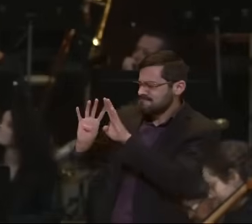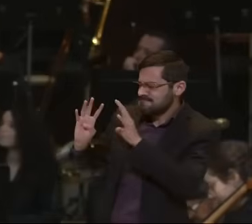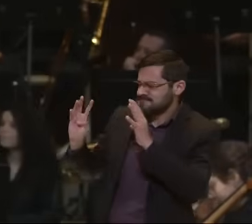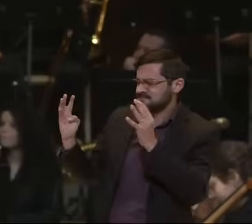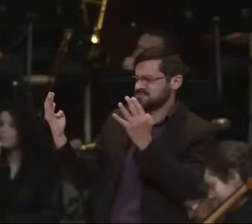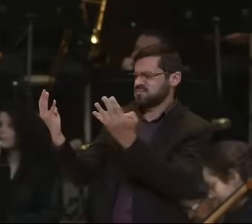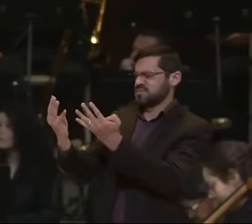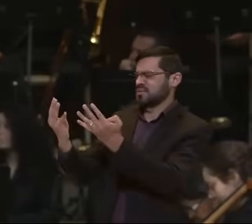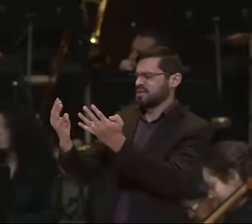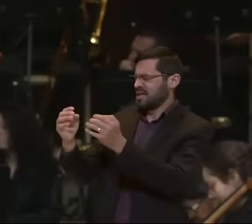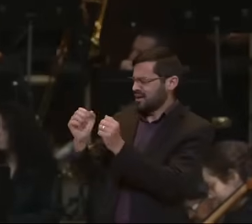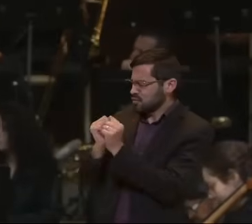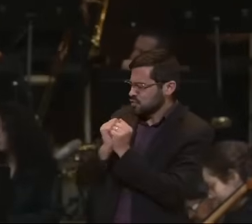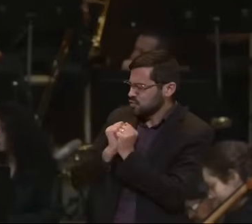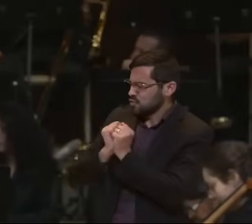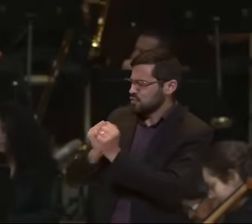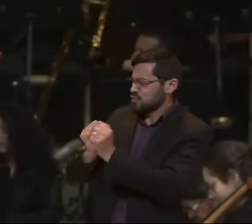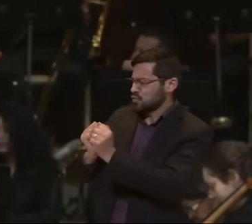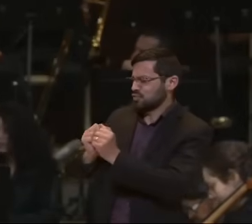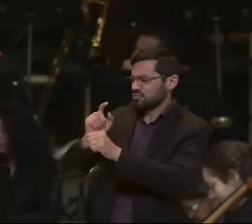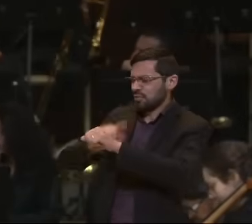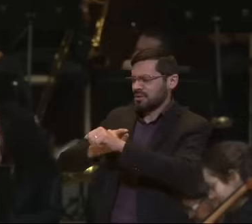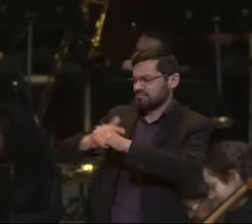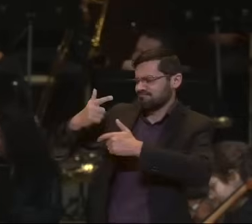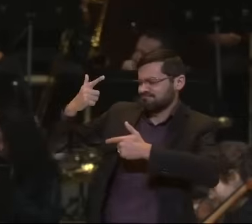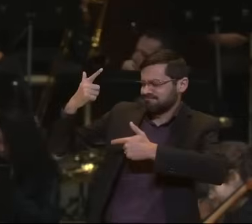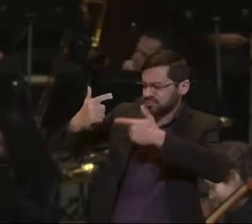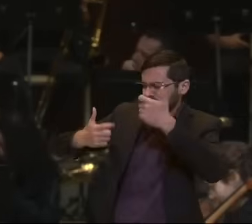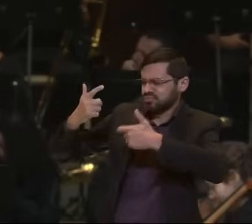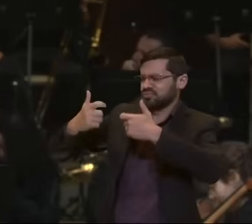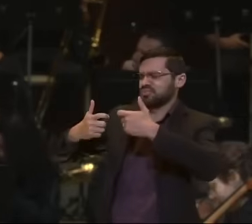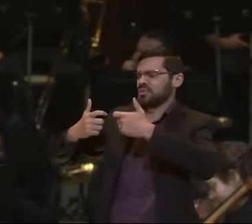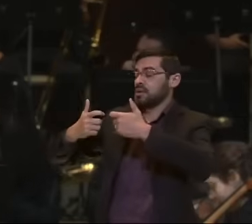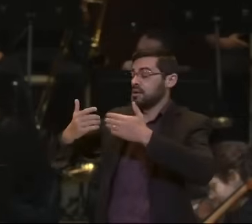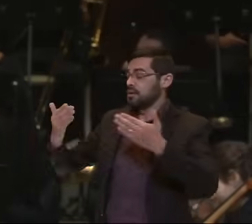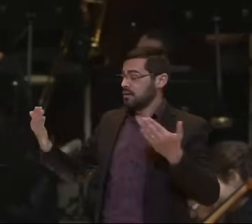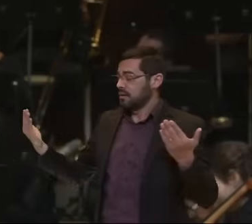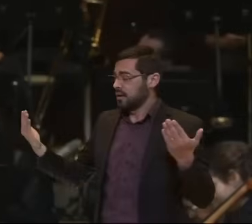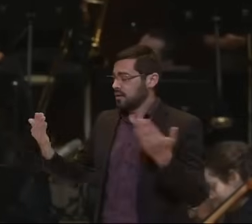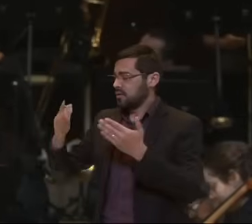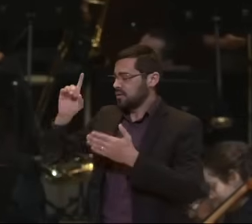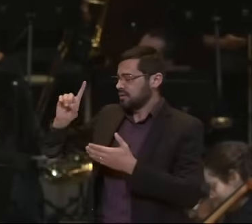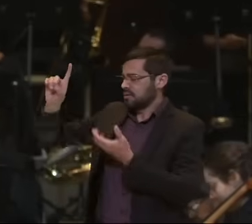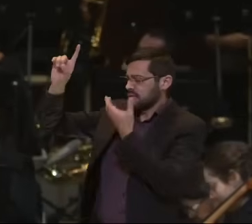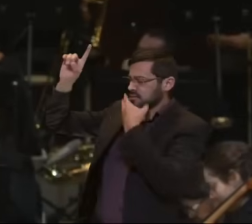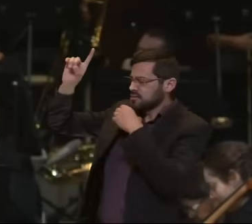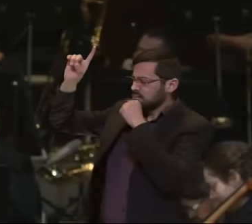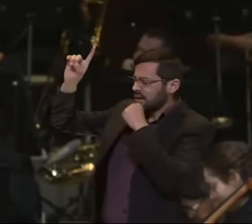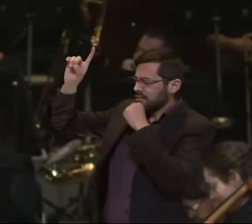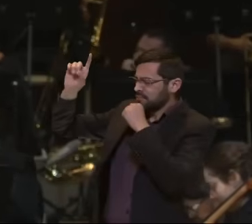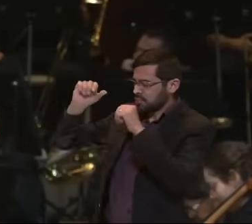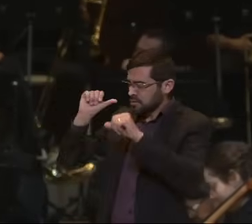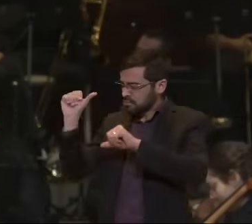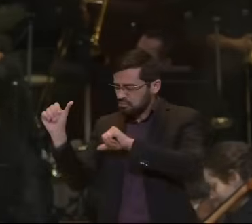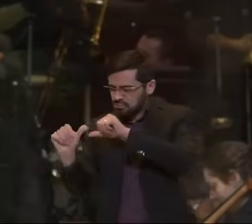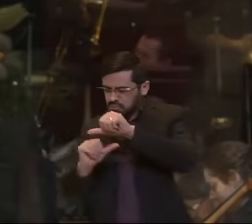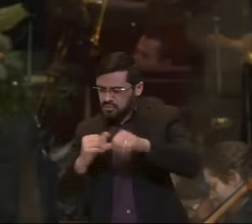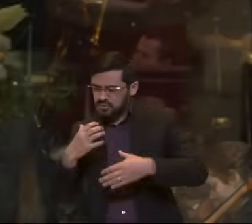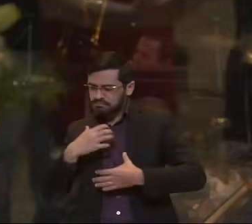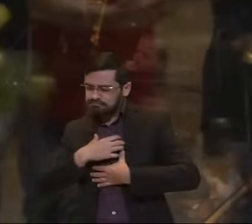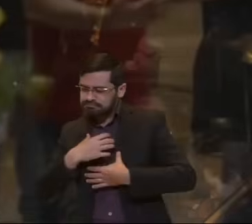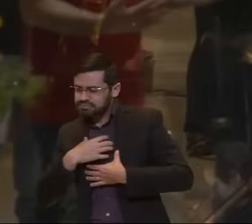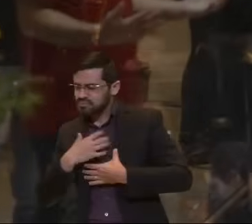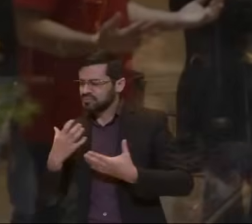anjos sejam parceiros nas batalhas deles, Senhor. Ó Pai, começa a mexer no temperamento, começa a